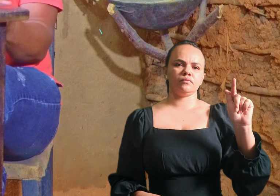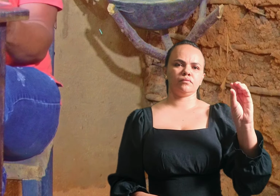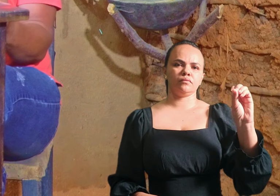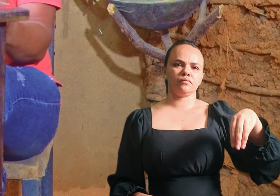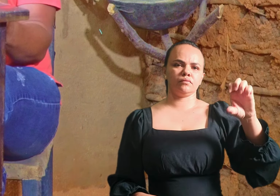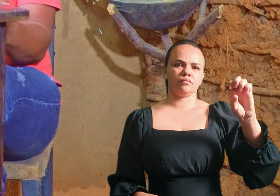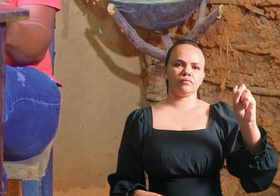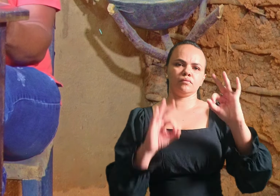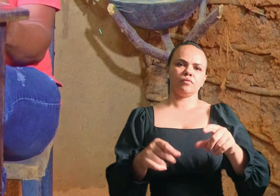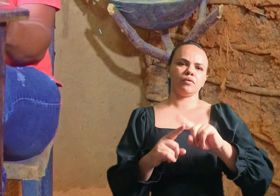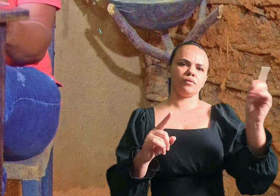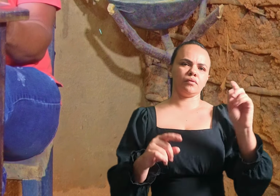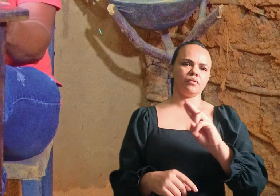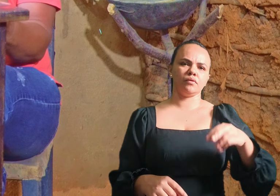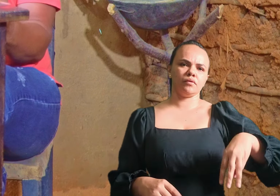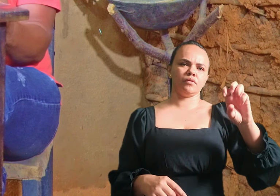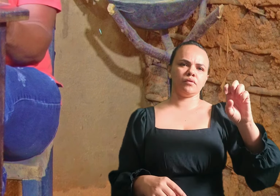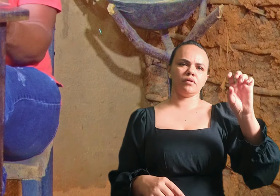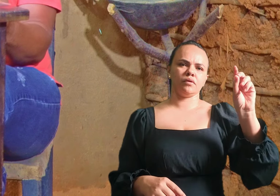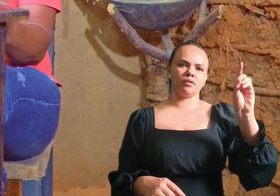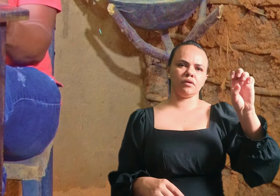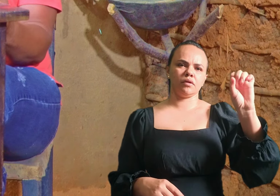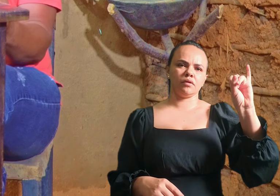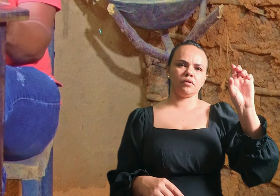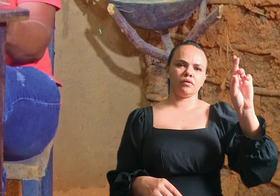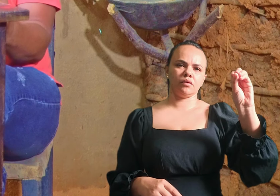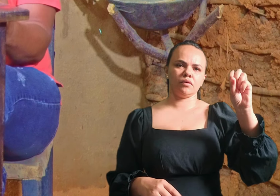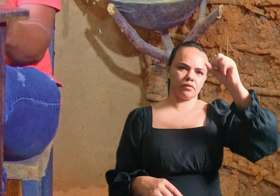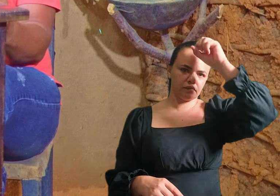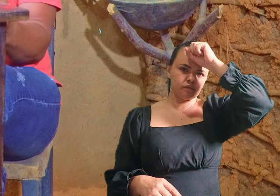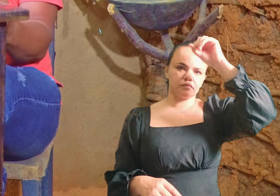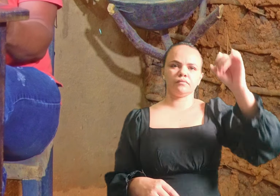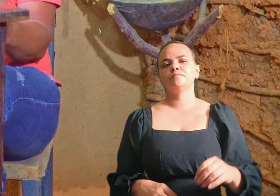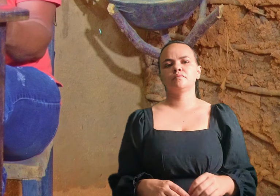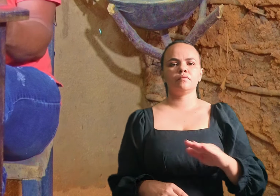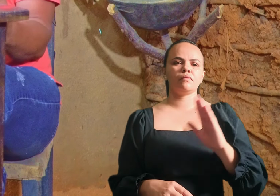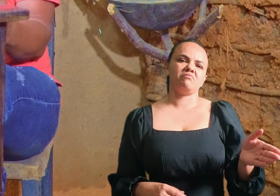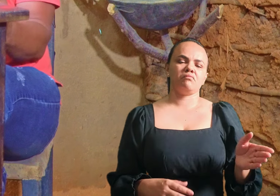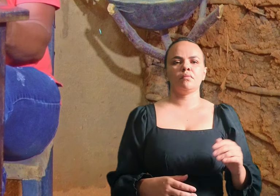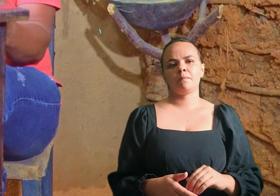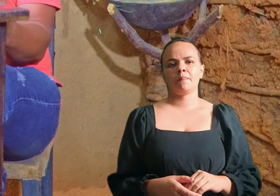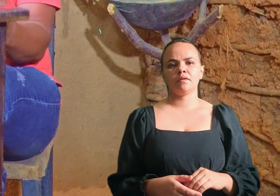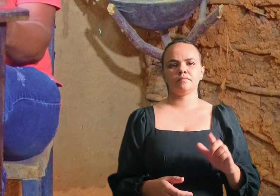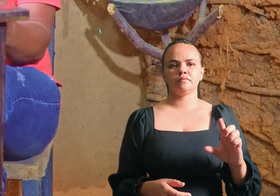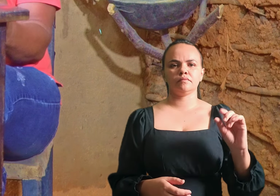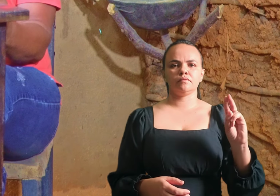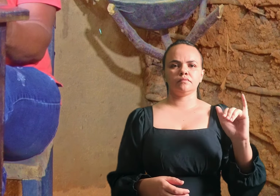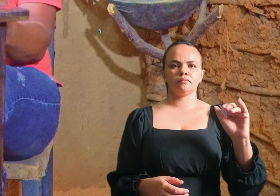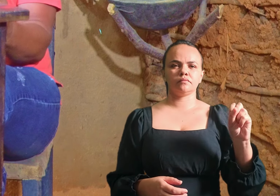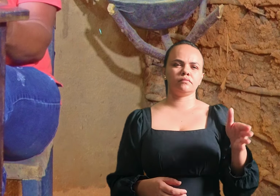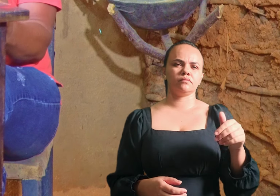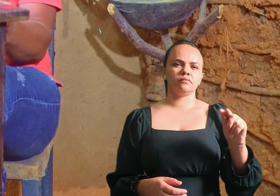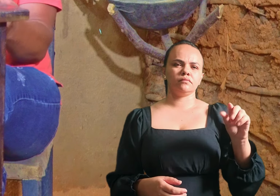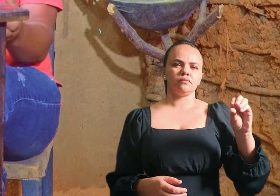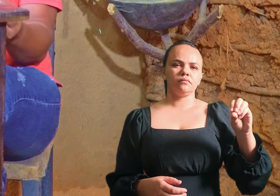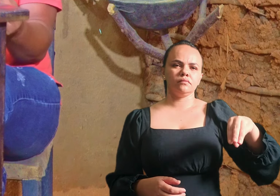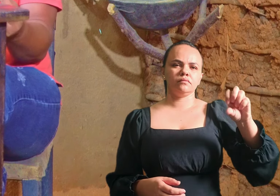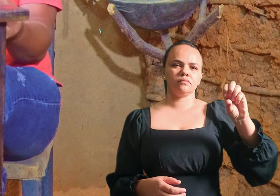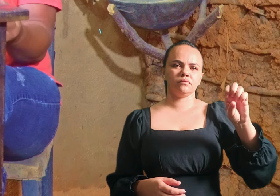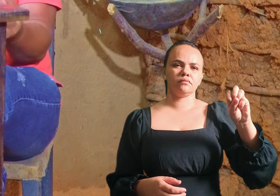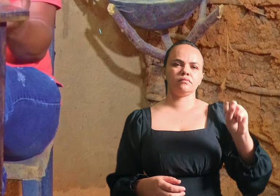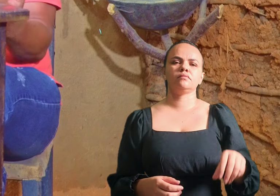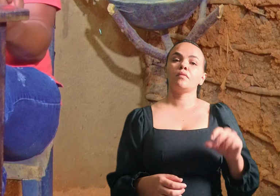é outra história que el era luí Gomes era de Medeiros eu não sei porque todas